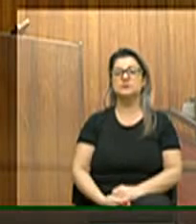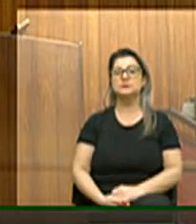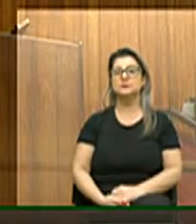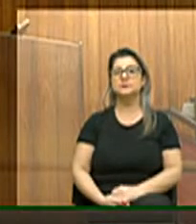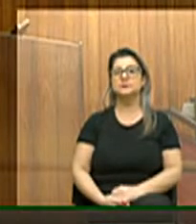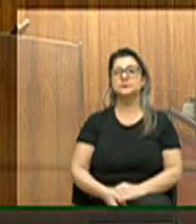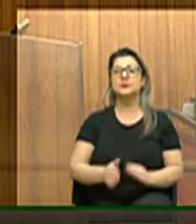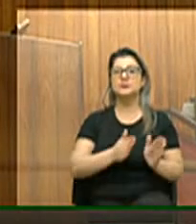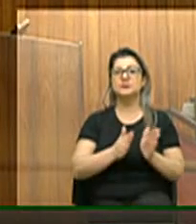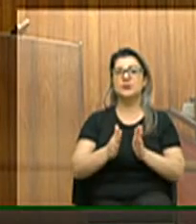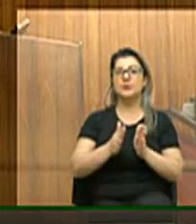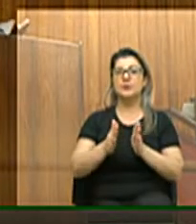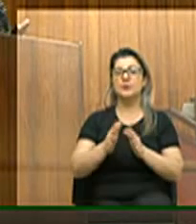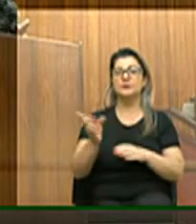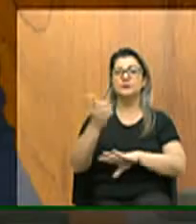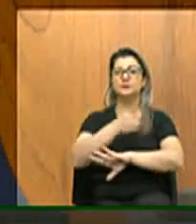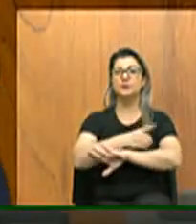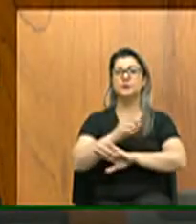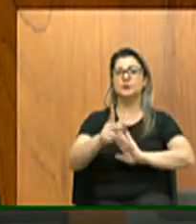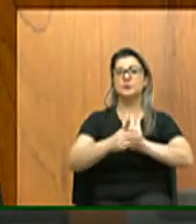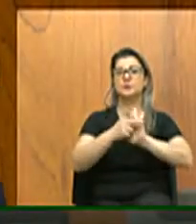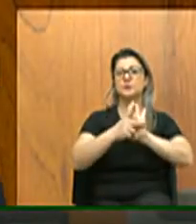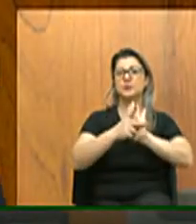Na ordem do dia, projeto de lei